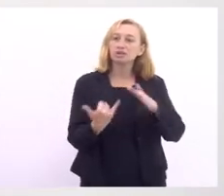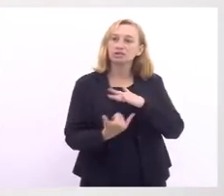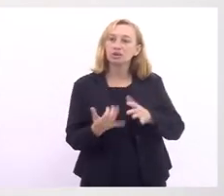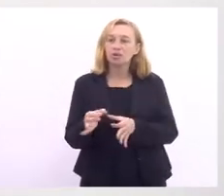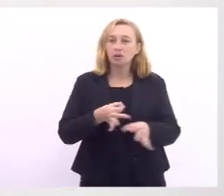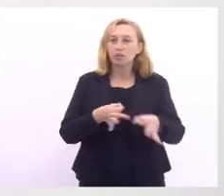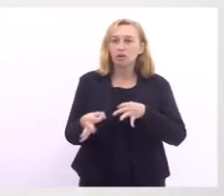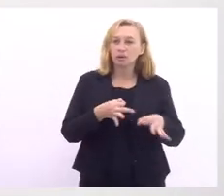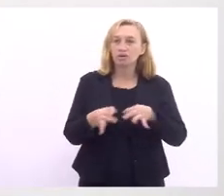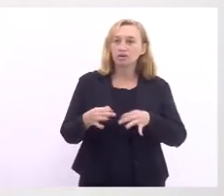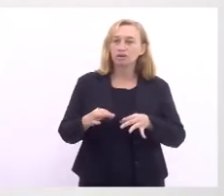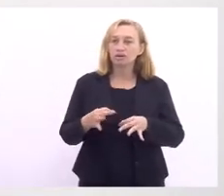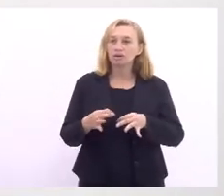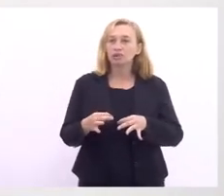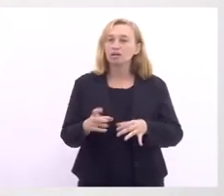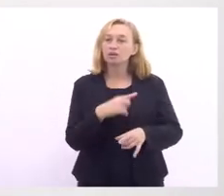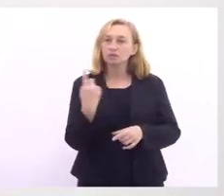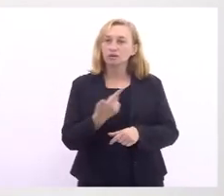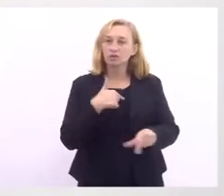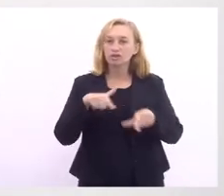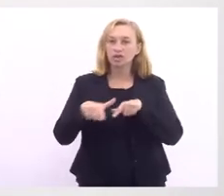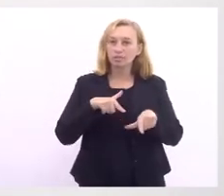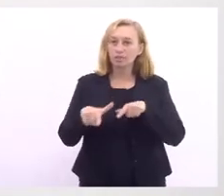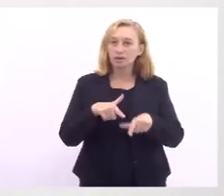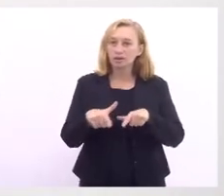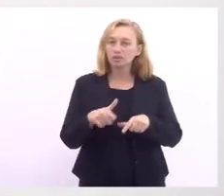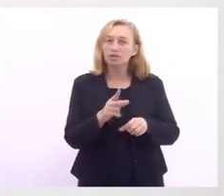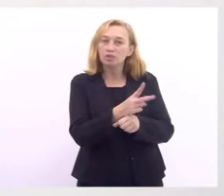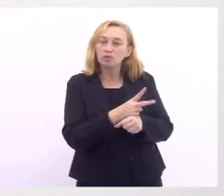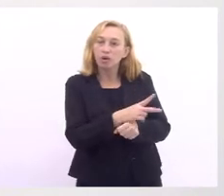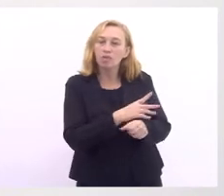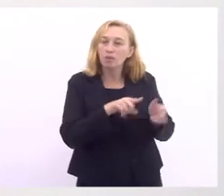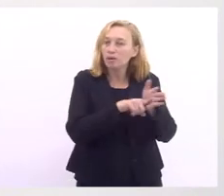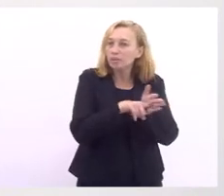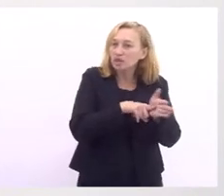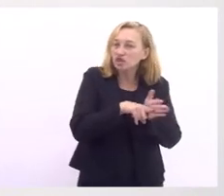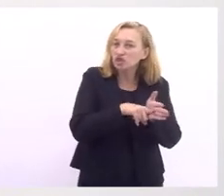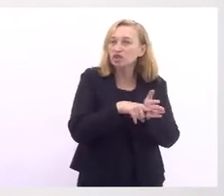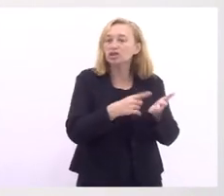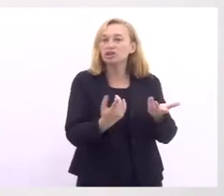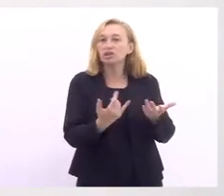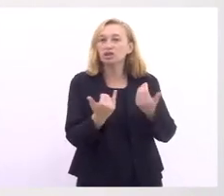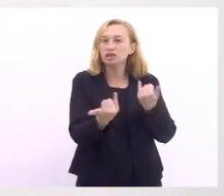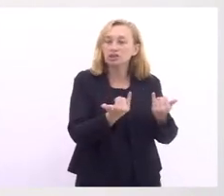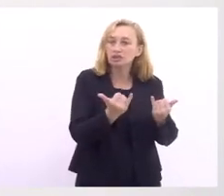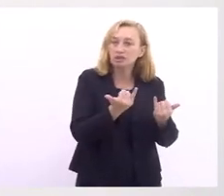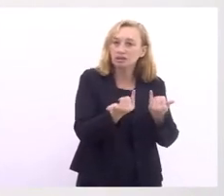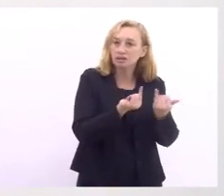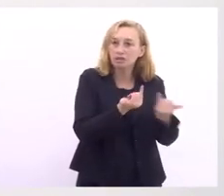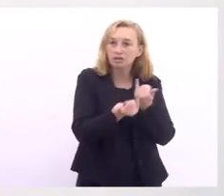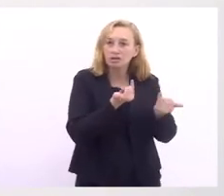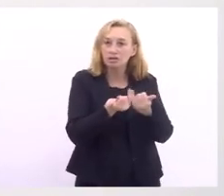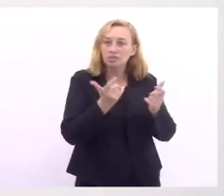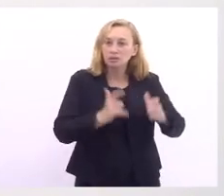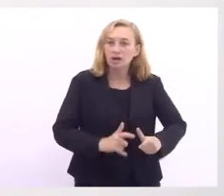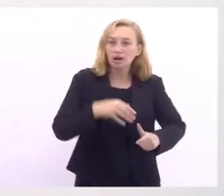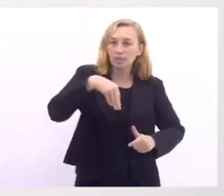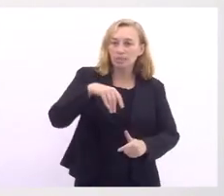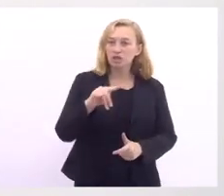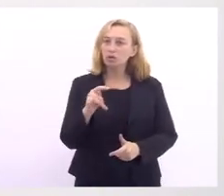organiza o DNA do nosso mandato é onde a gente busca as pesquisas ela te buscar informações sobre a região